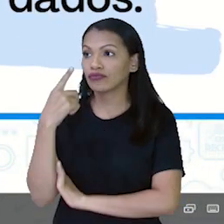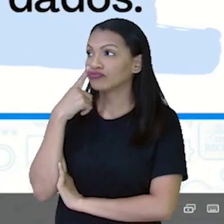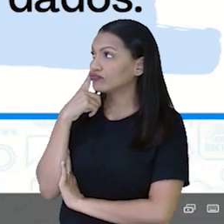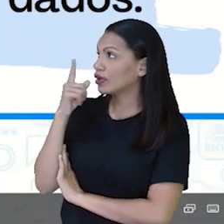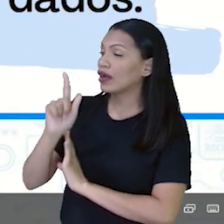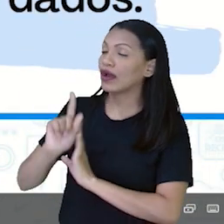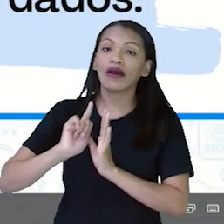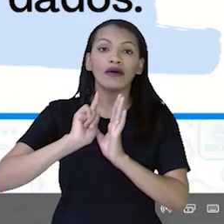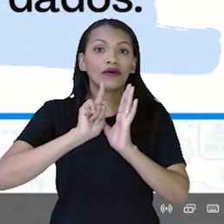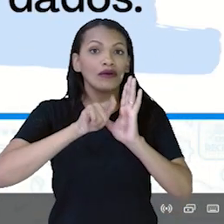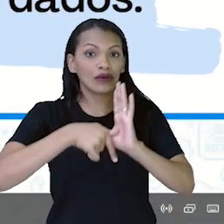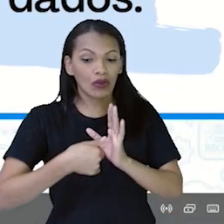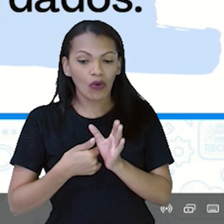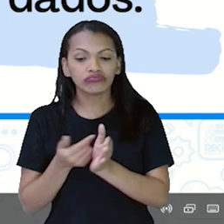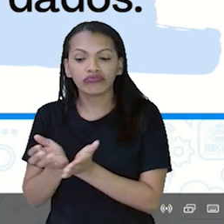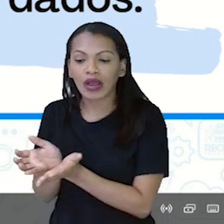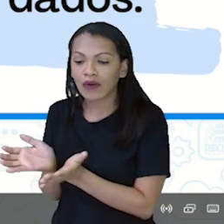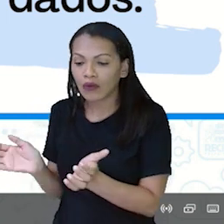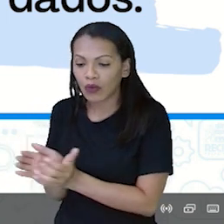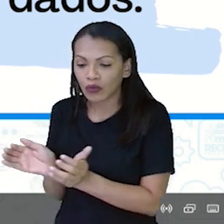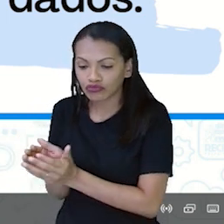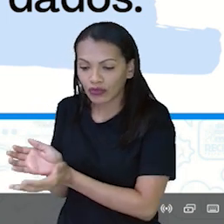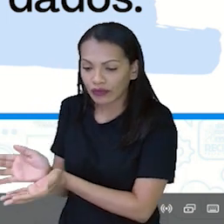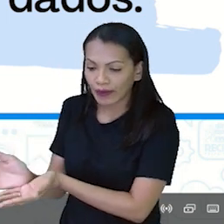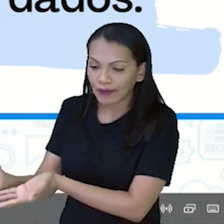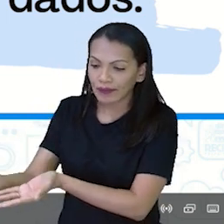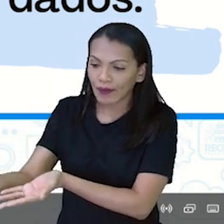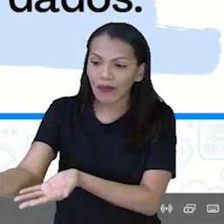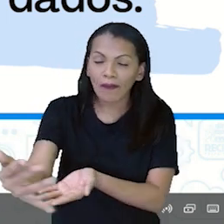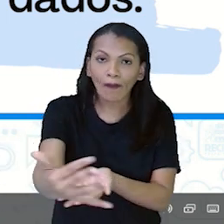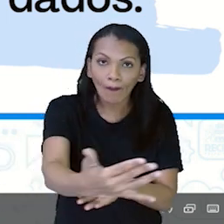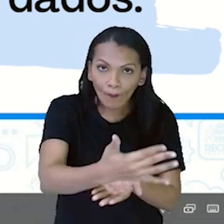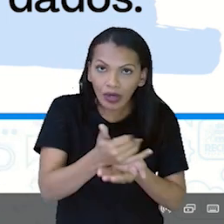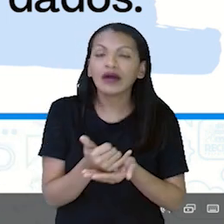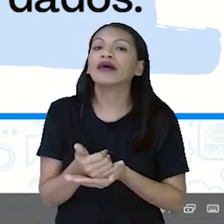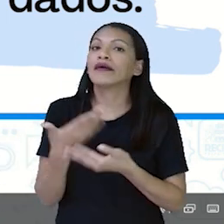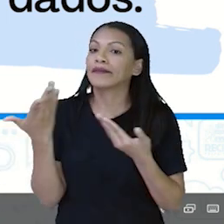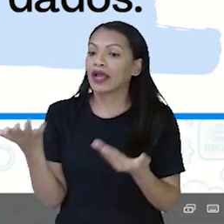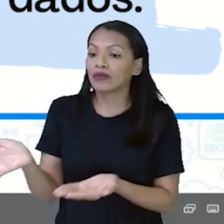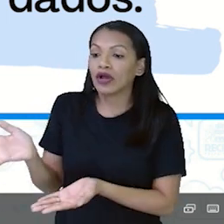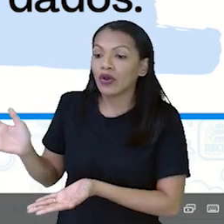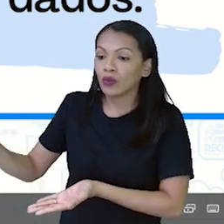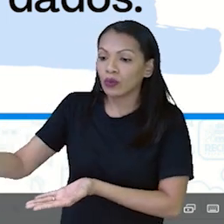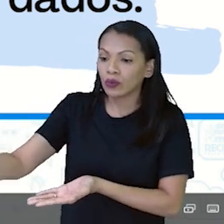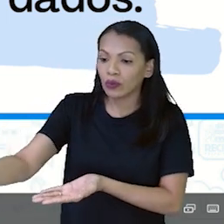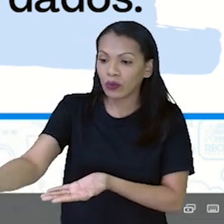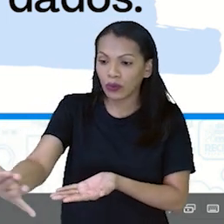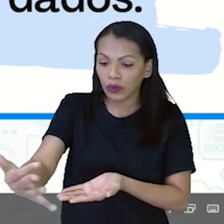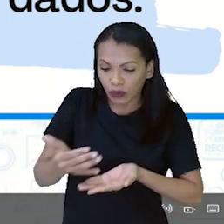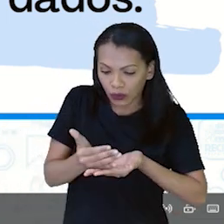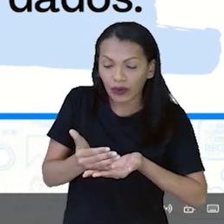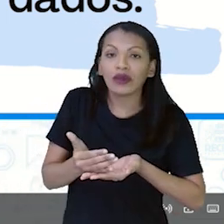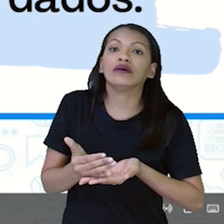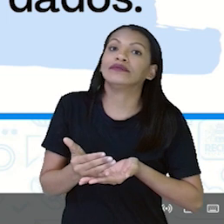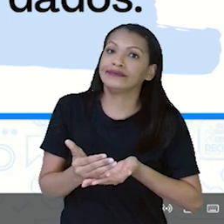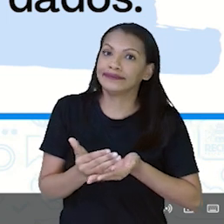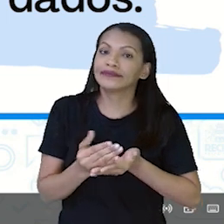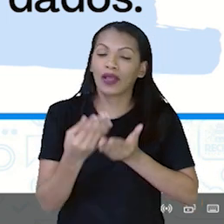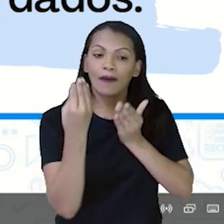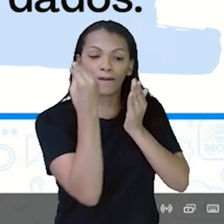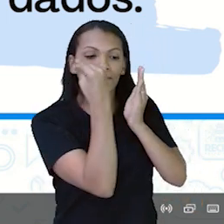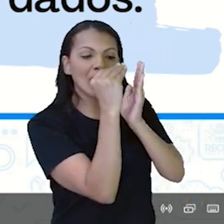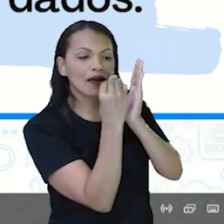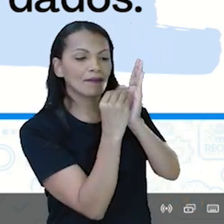de conjuntos de dados. A gente pega todos os dados, coloca lá na tabela e para facilitar